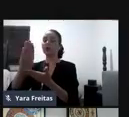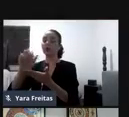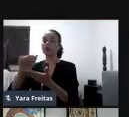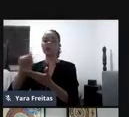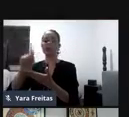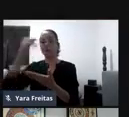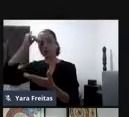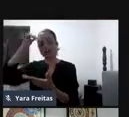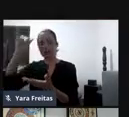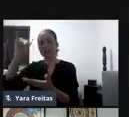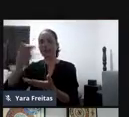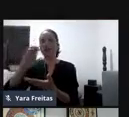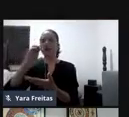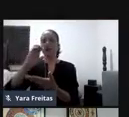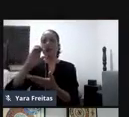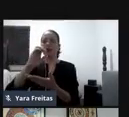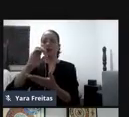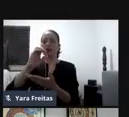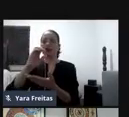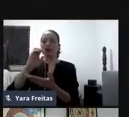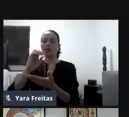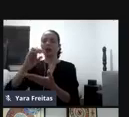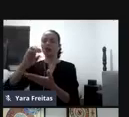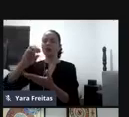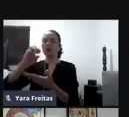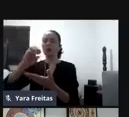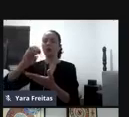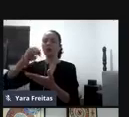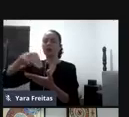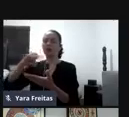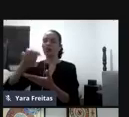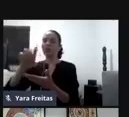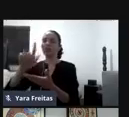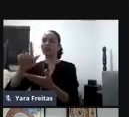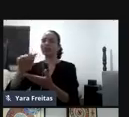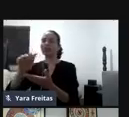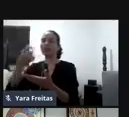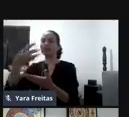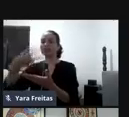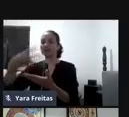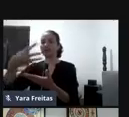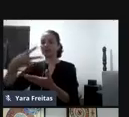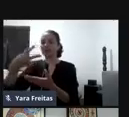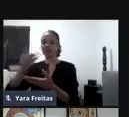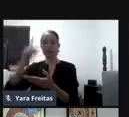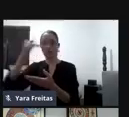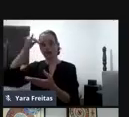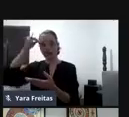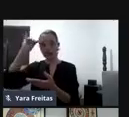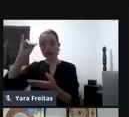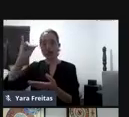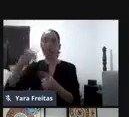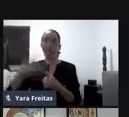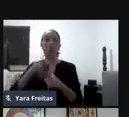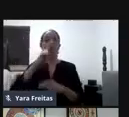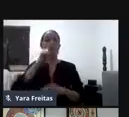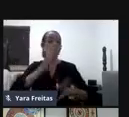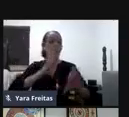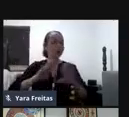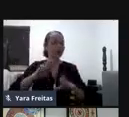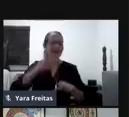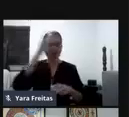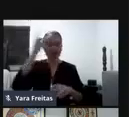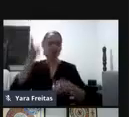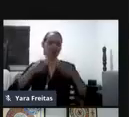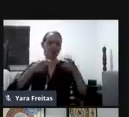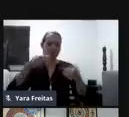não previne Alzheimer, tá? Então, a gente tem que tomar muito cuidado com o que a gente ouve por aí, com as